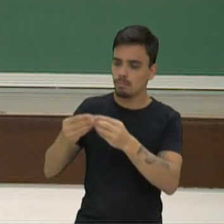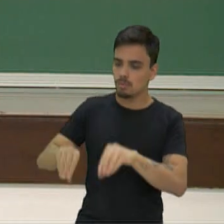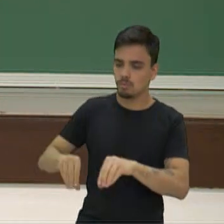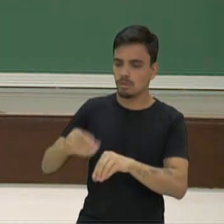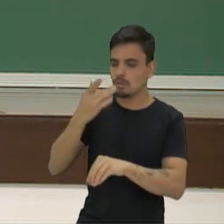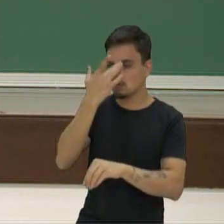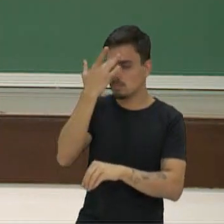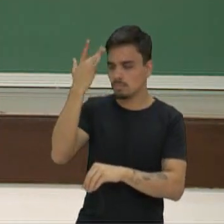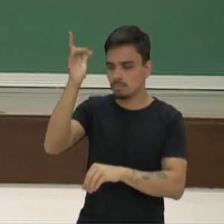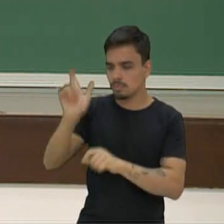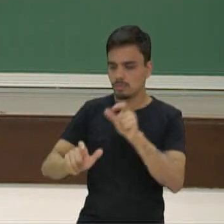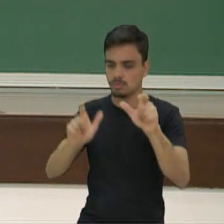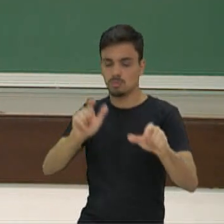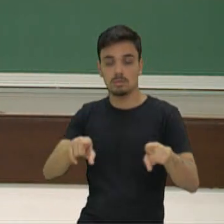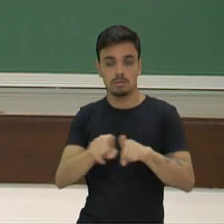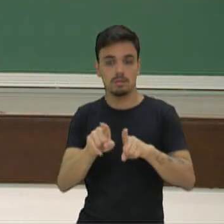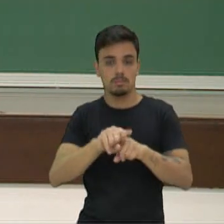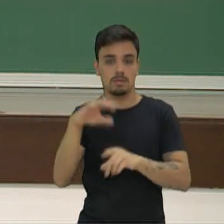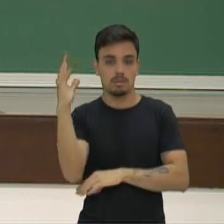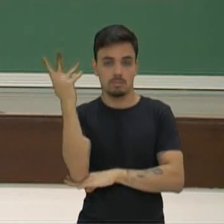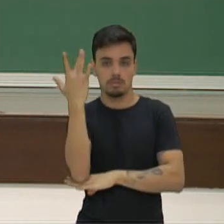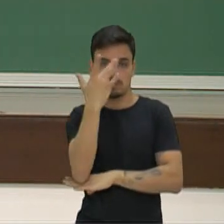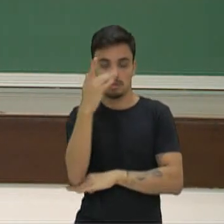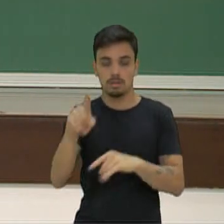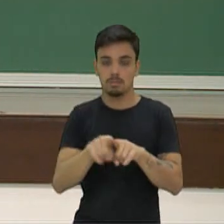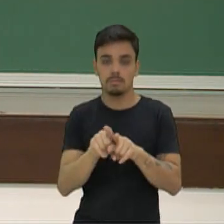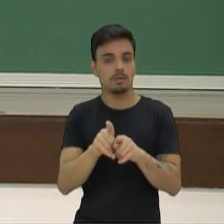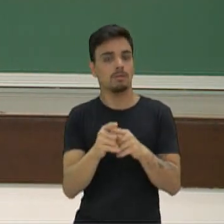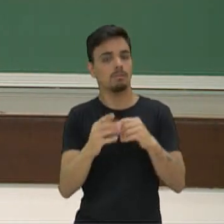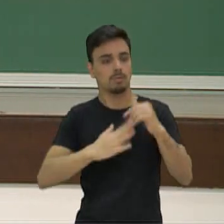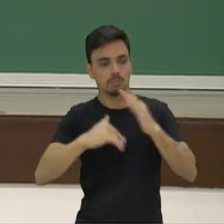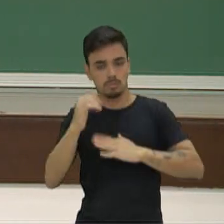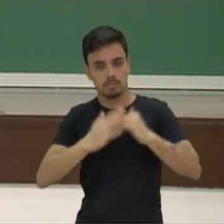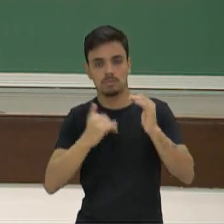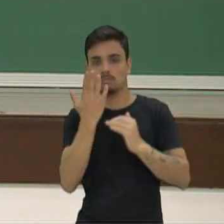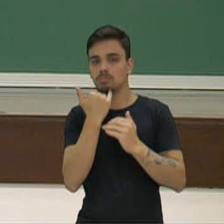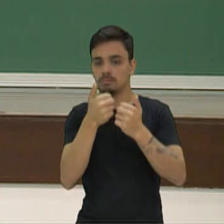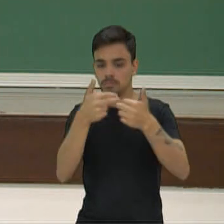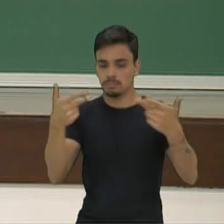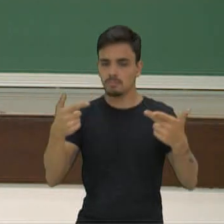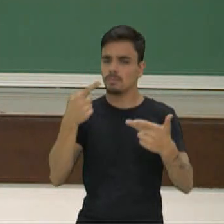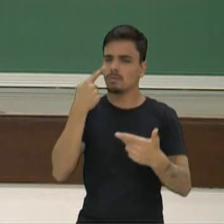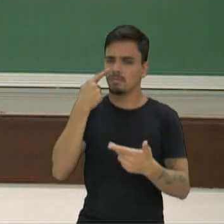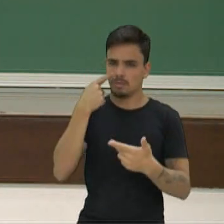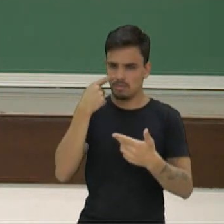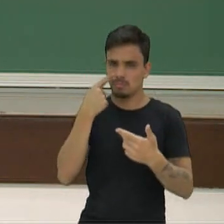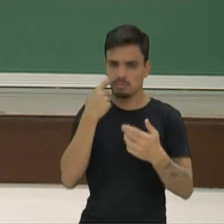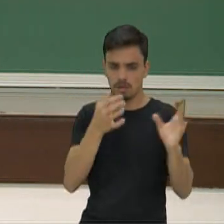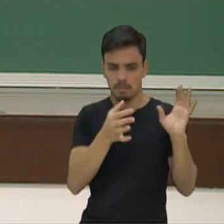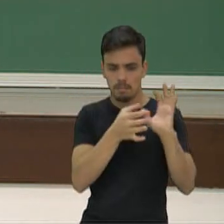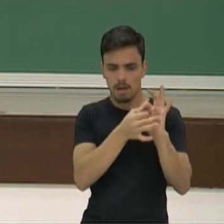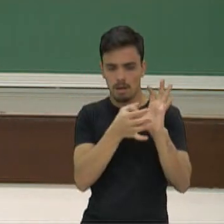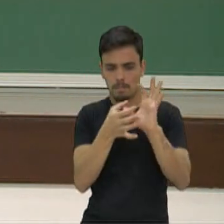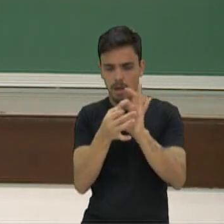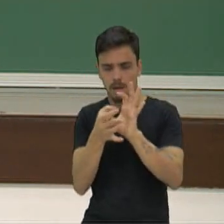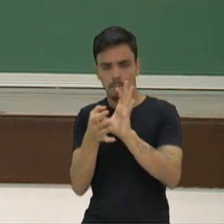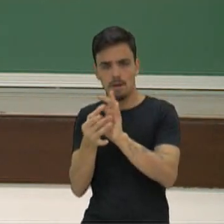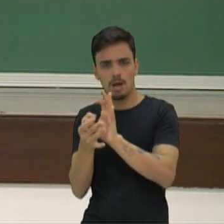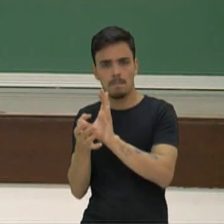as pessoas que viveriam dos alimentos que sairiam daquele rio. Veja que é uma cadeia, um conjunto